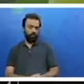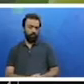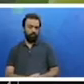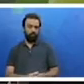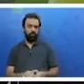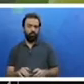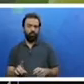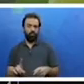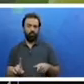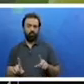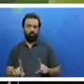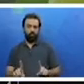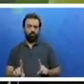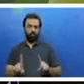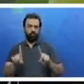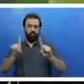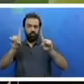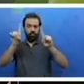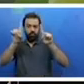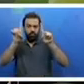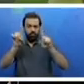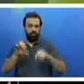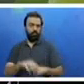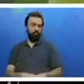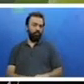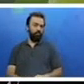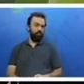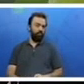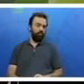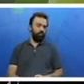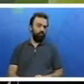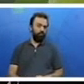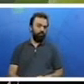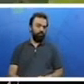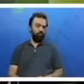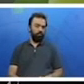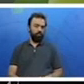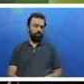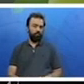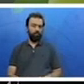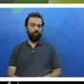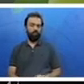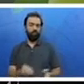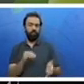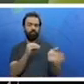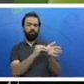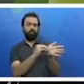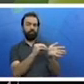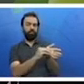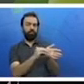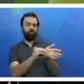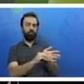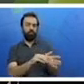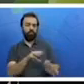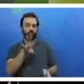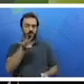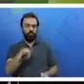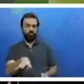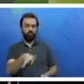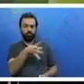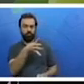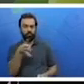grandezas diretamente proporcionais. Como que eu preencho a tabela? Vamos lá. Se elas